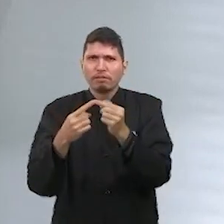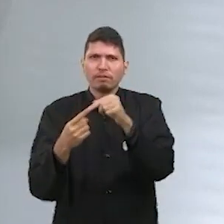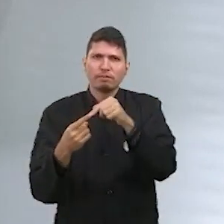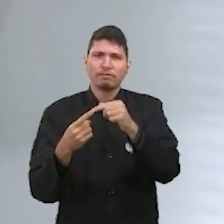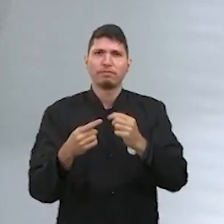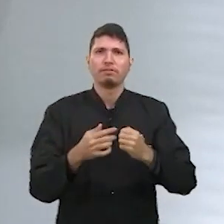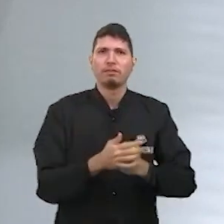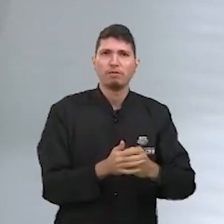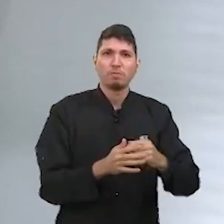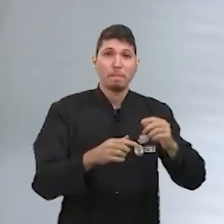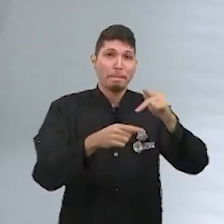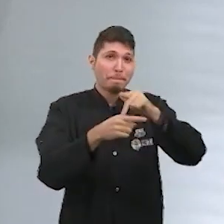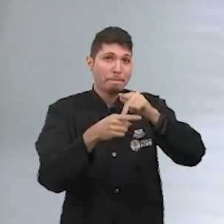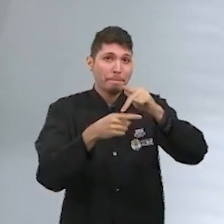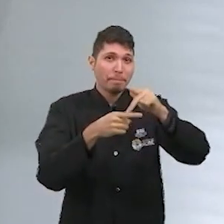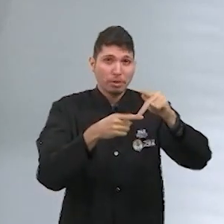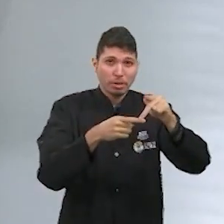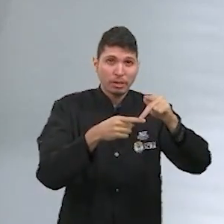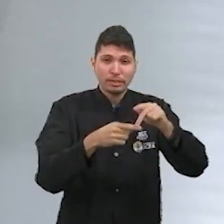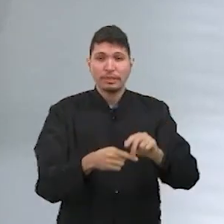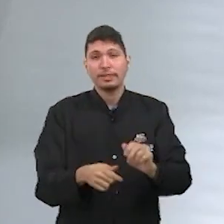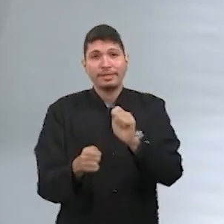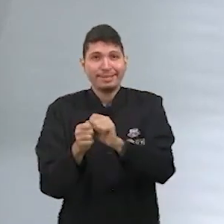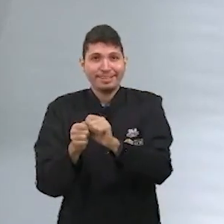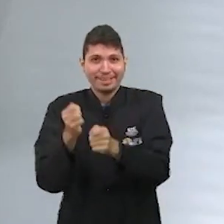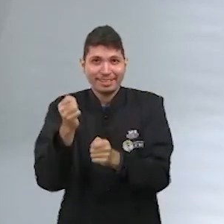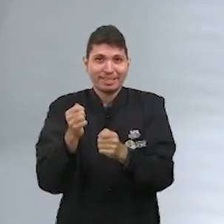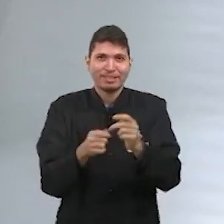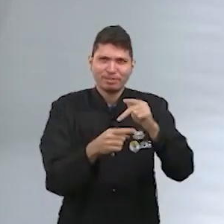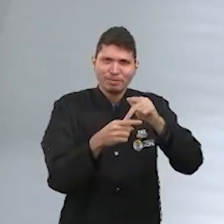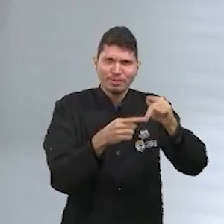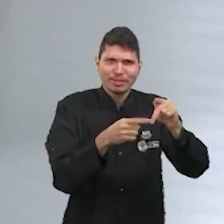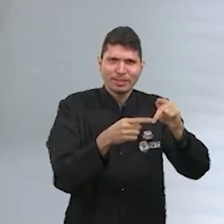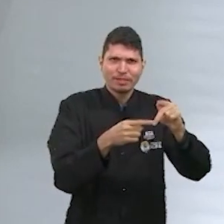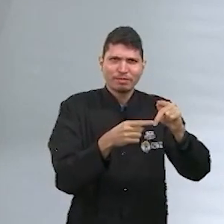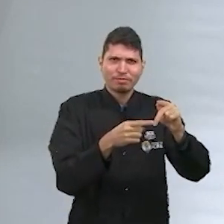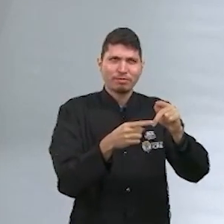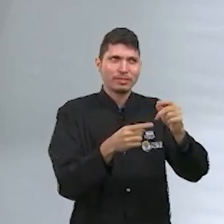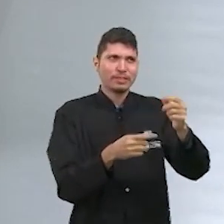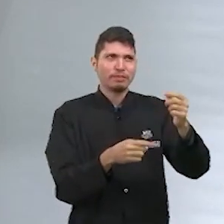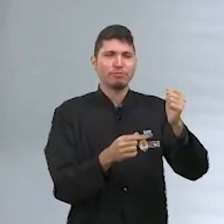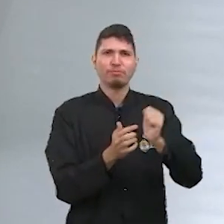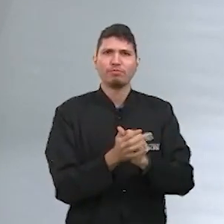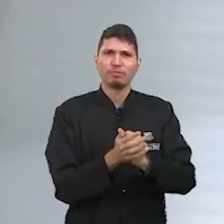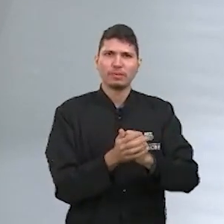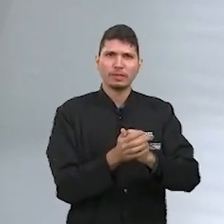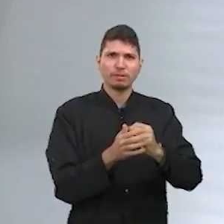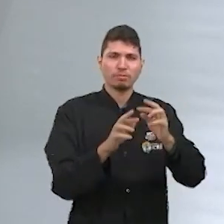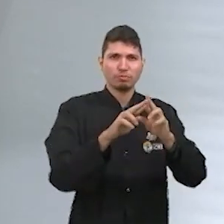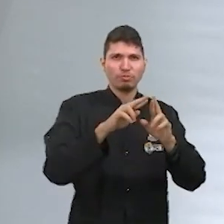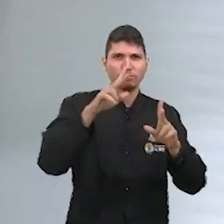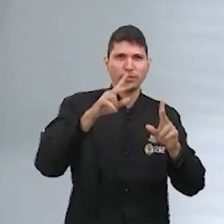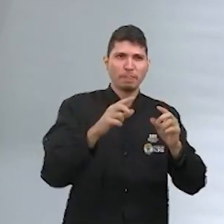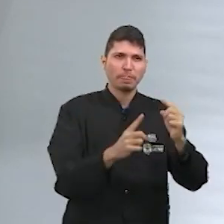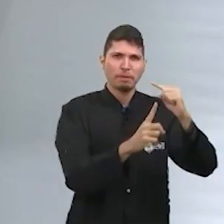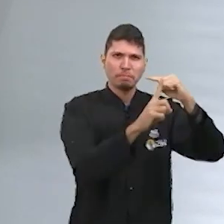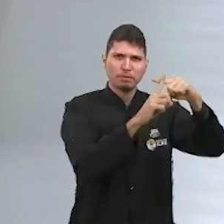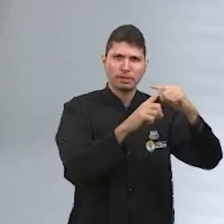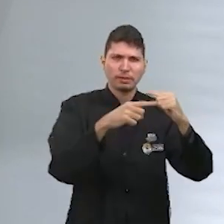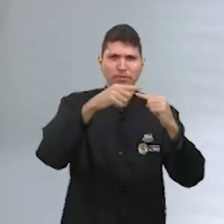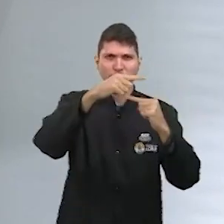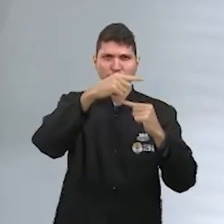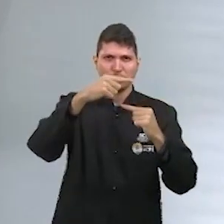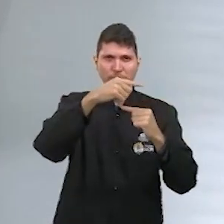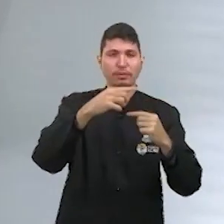considerada polar e apolar? Polar não era quando ele tinha polos diferentes, polo positivo e polo